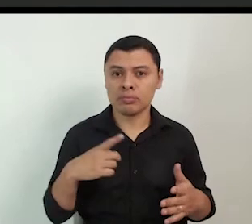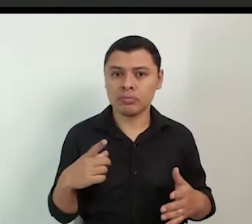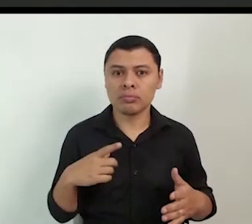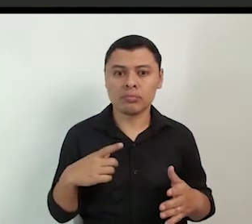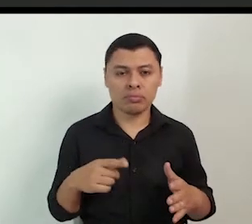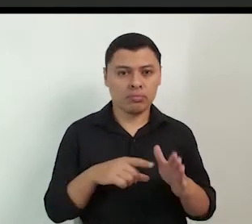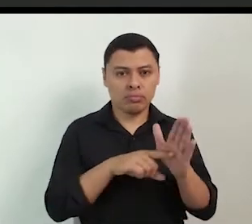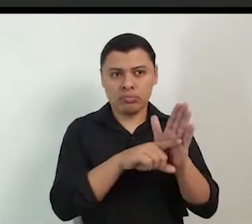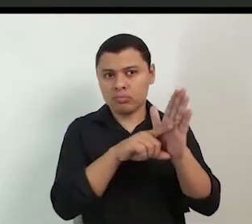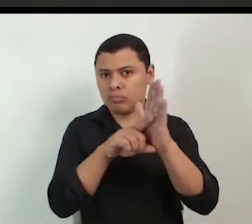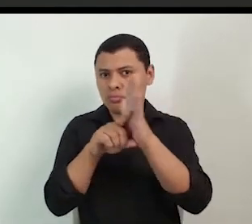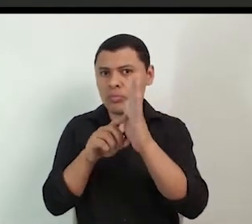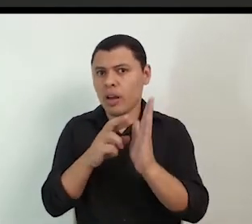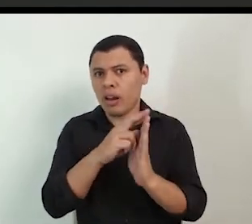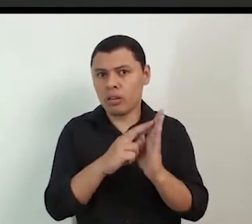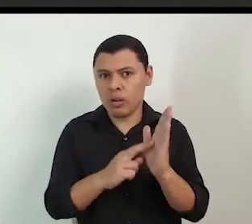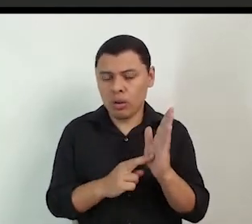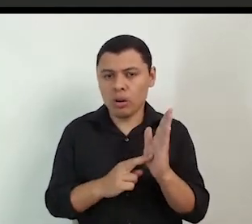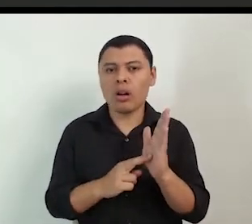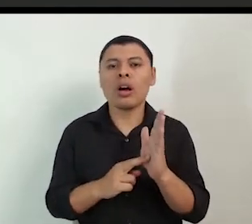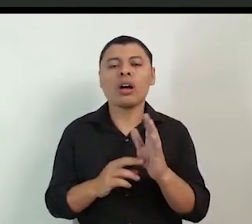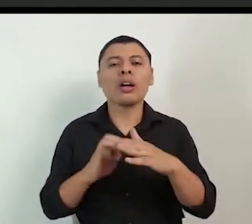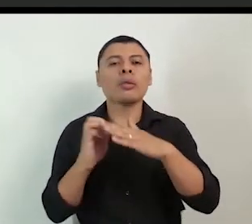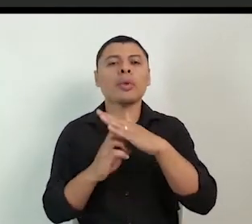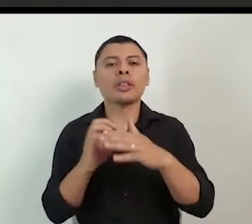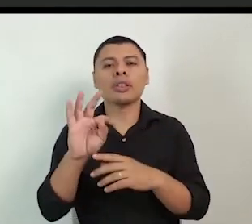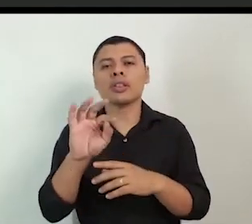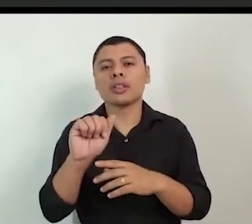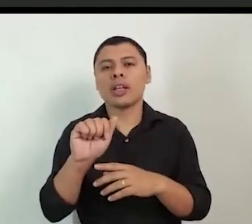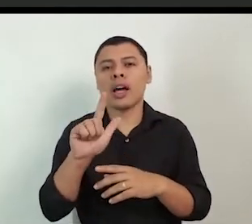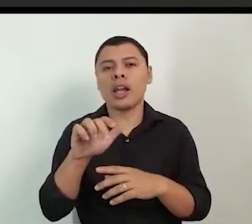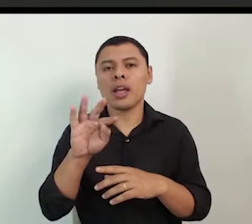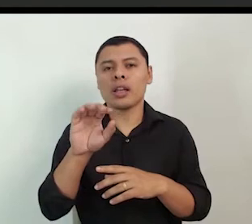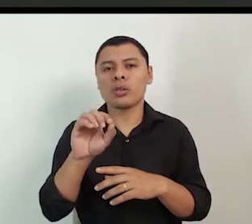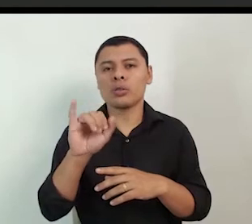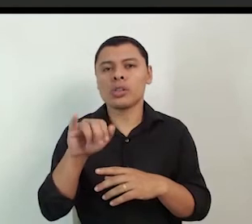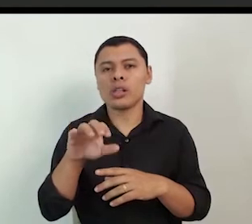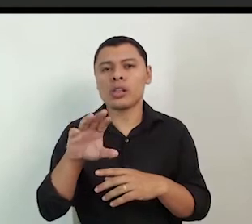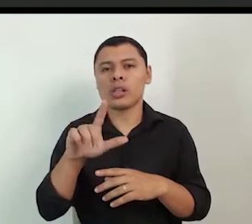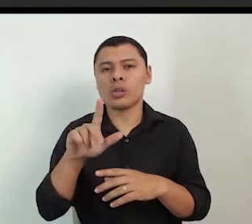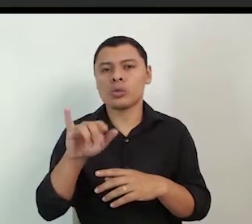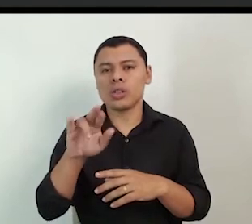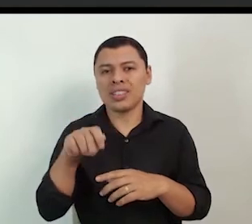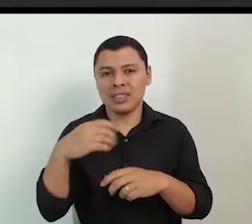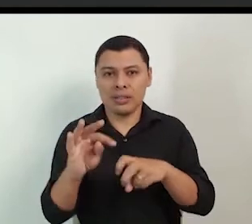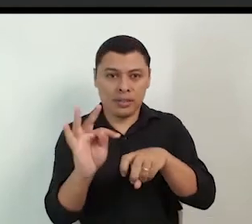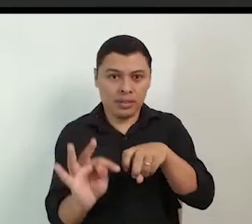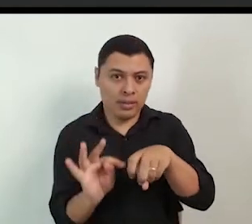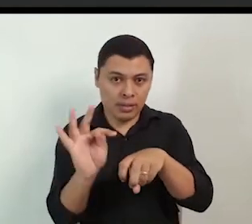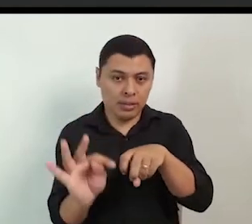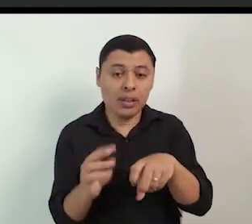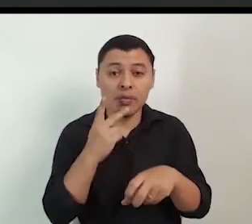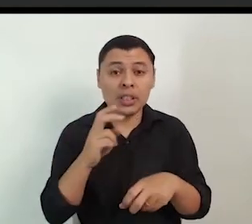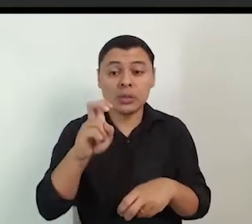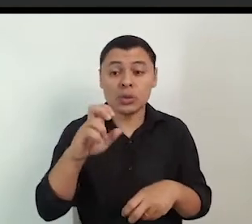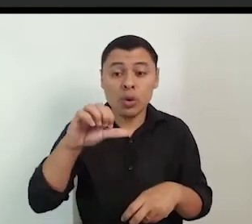um relatório produzido pela Talento Incluir, né, 59% das pessoas com deficiência